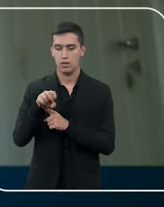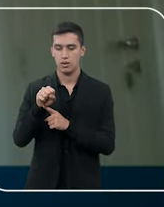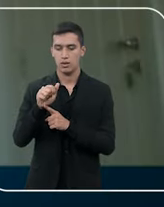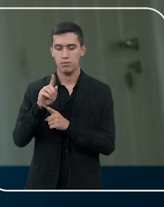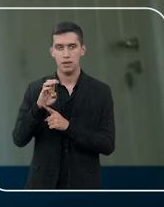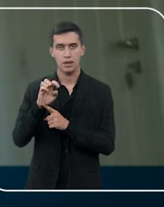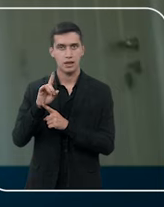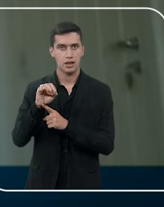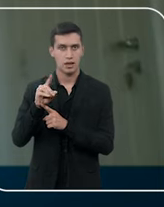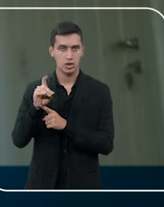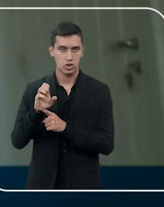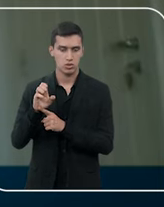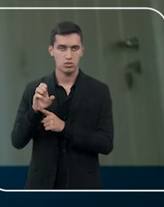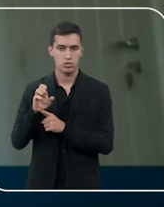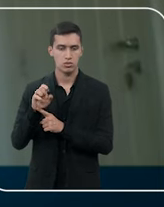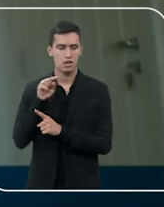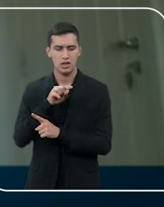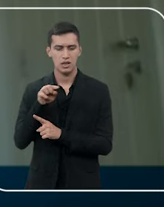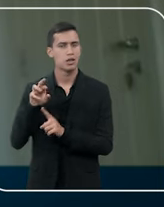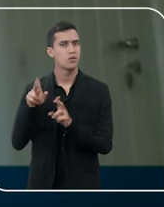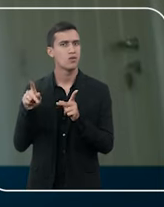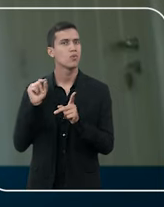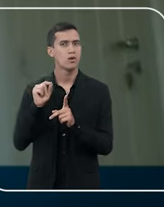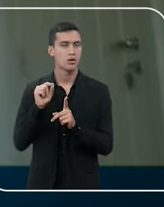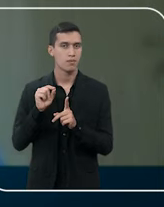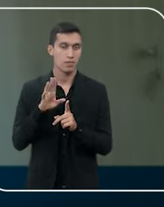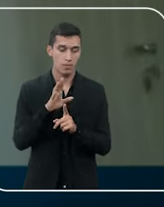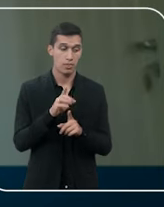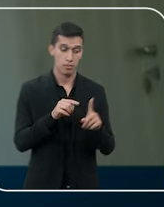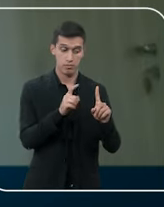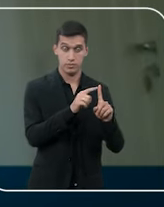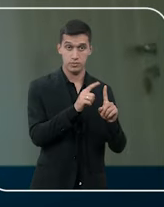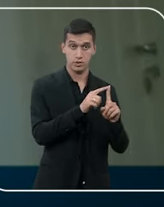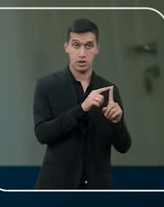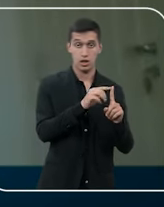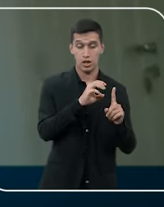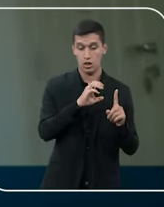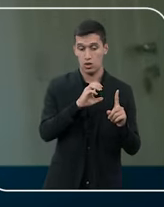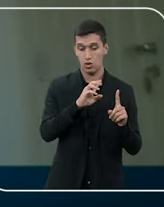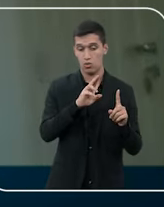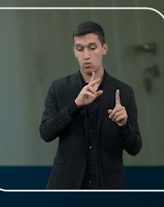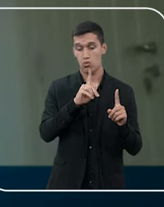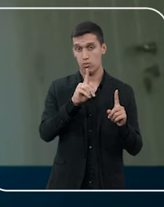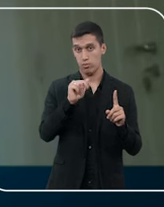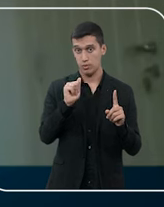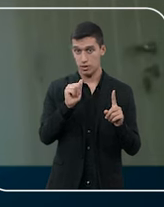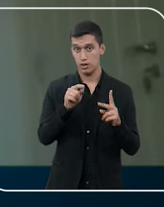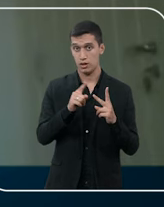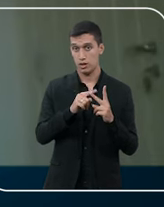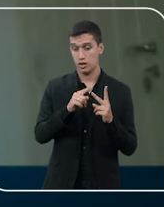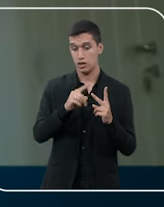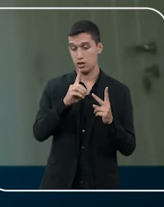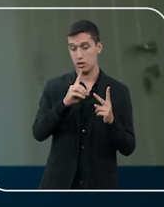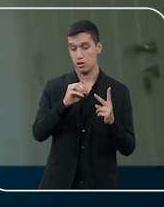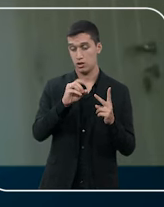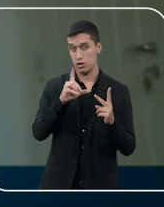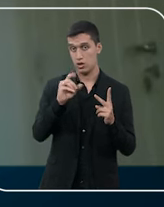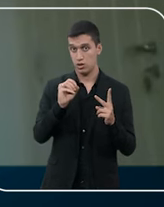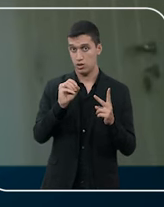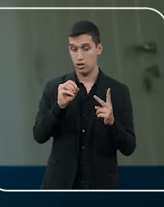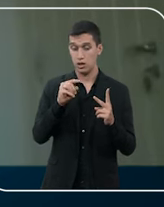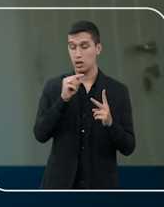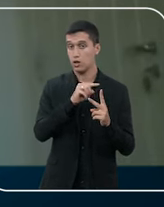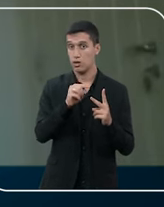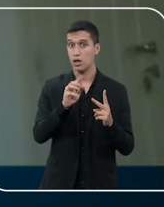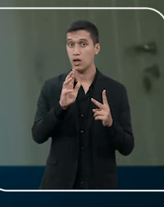Sim, claro, quando nós falamos de culpa e dolo, nós estamos falando de ações ou